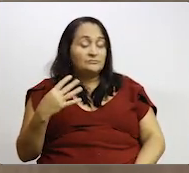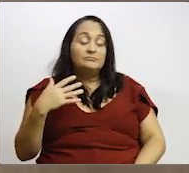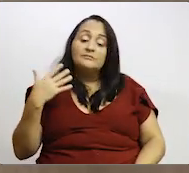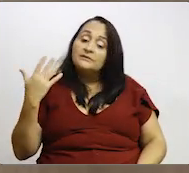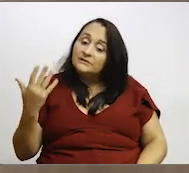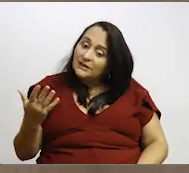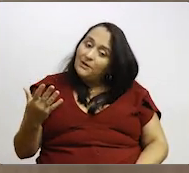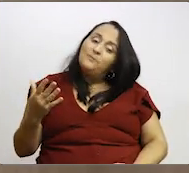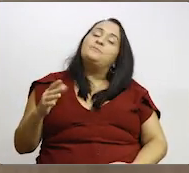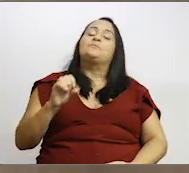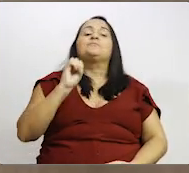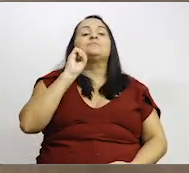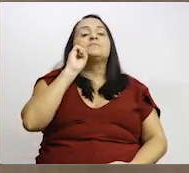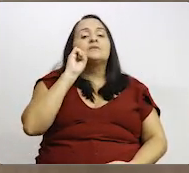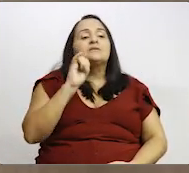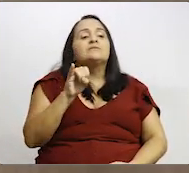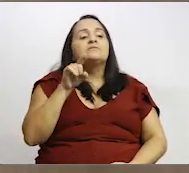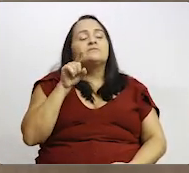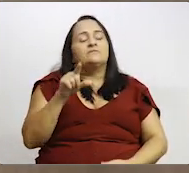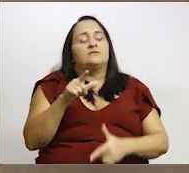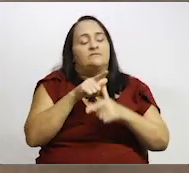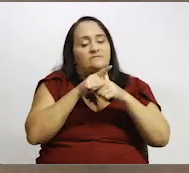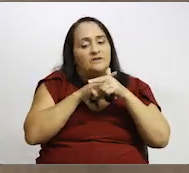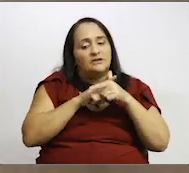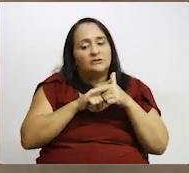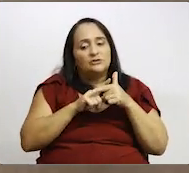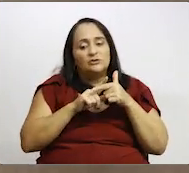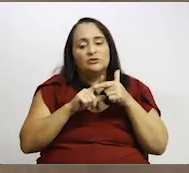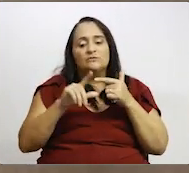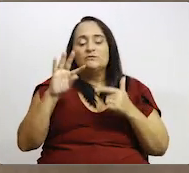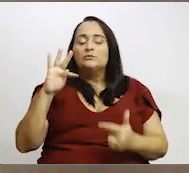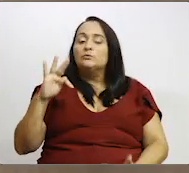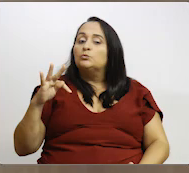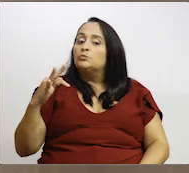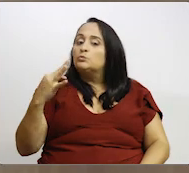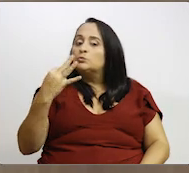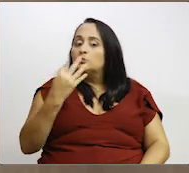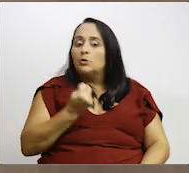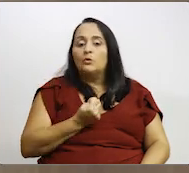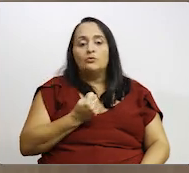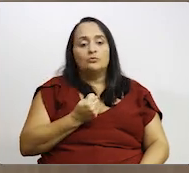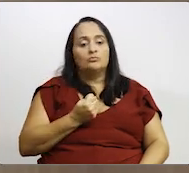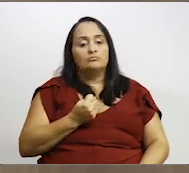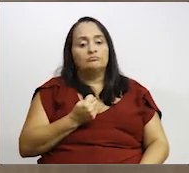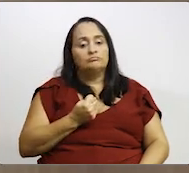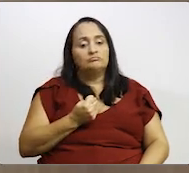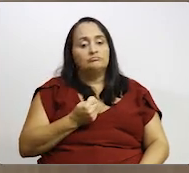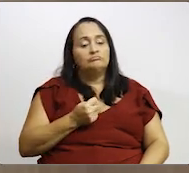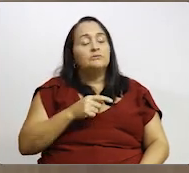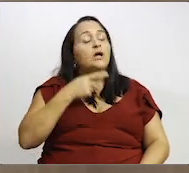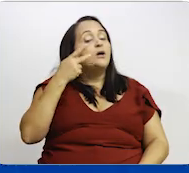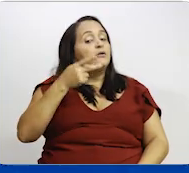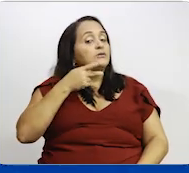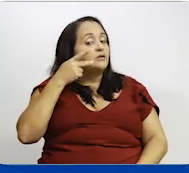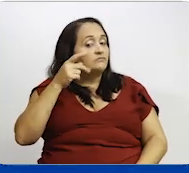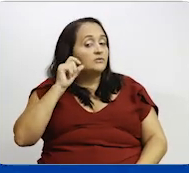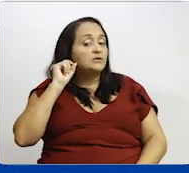o todo, que é nesse exemplo a pizza, a gente está falando do